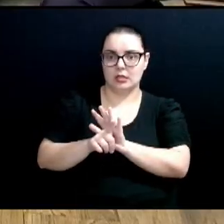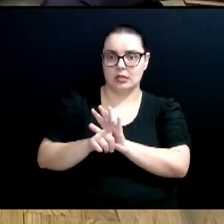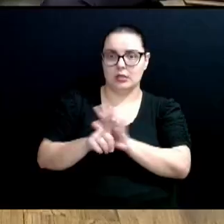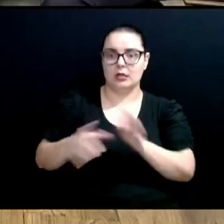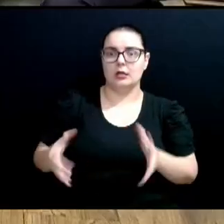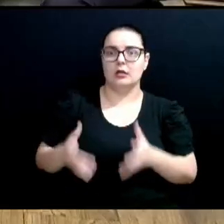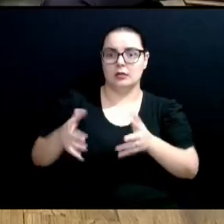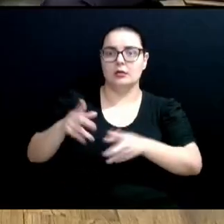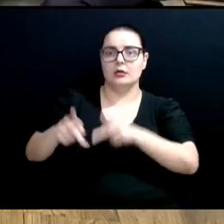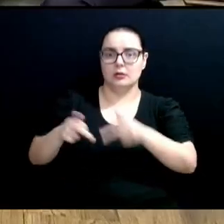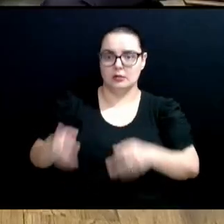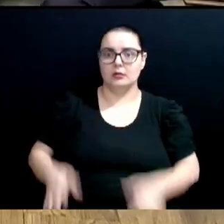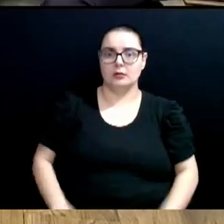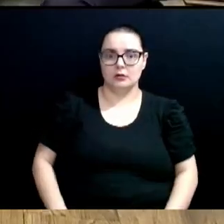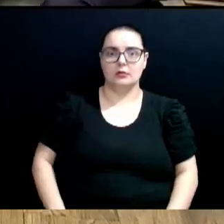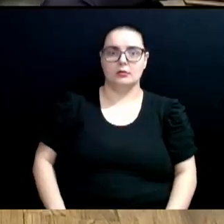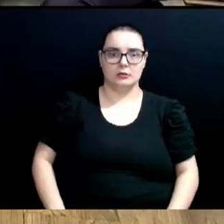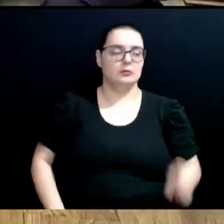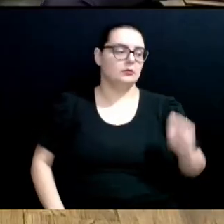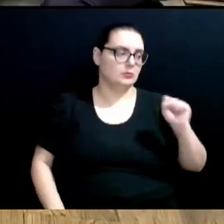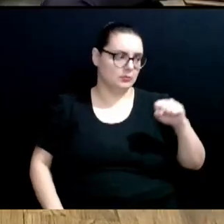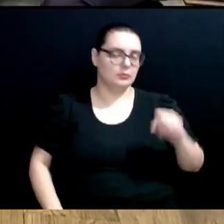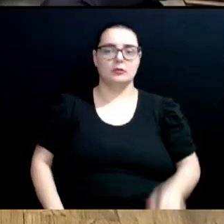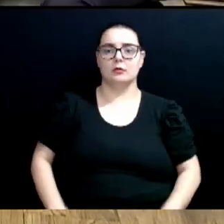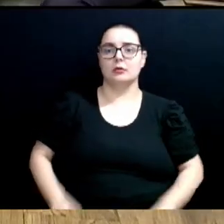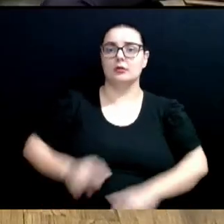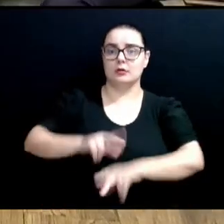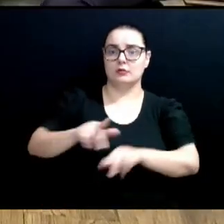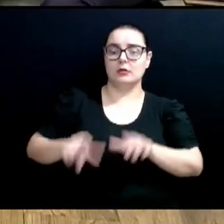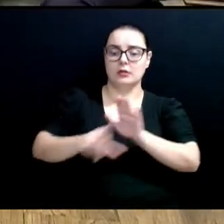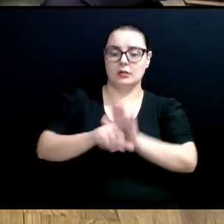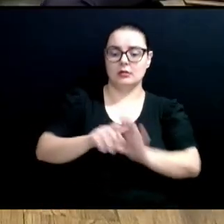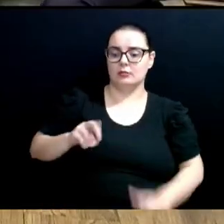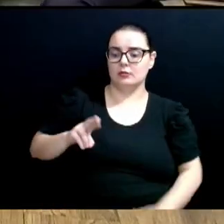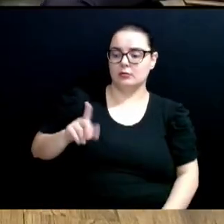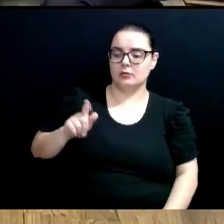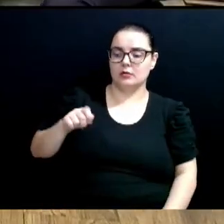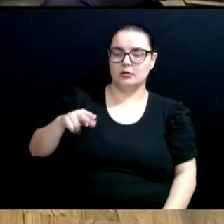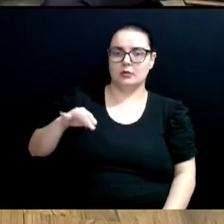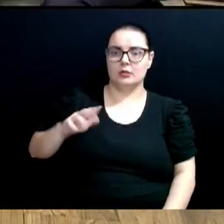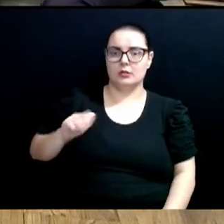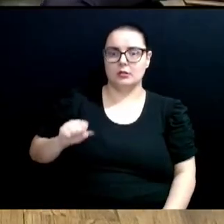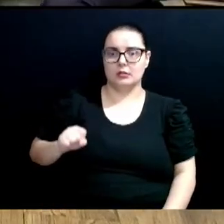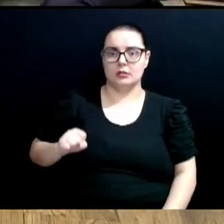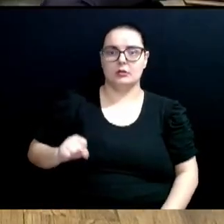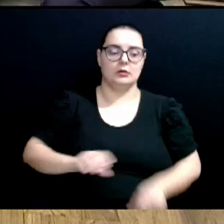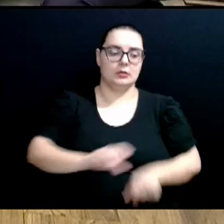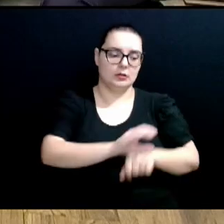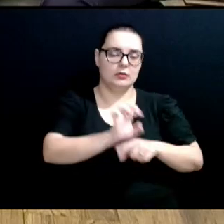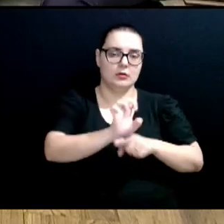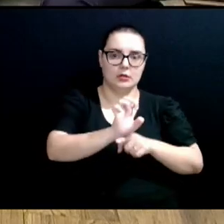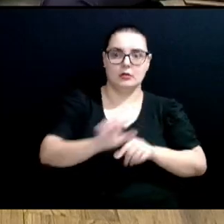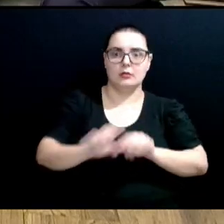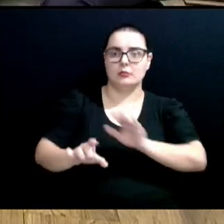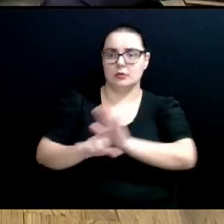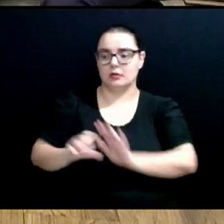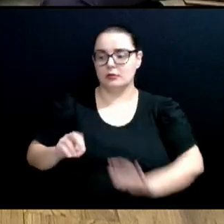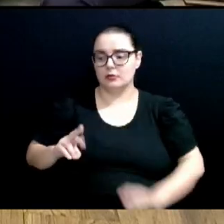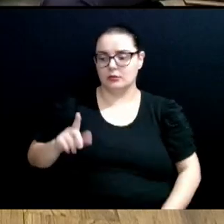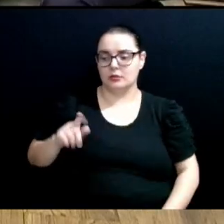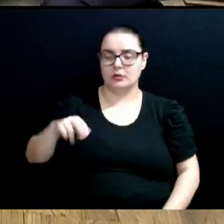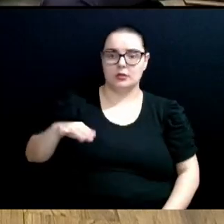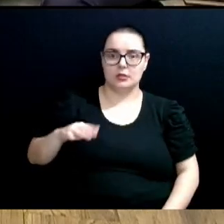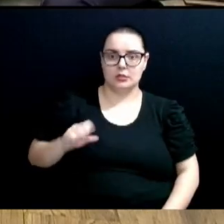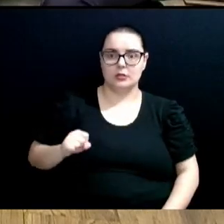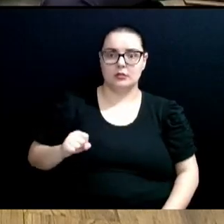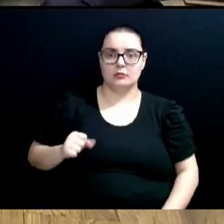né? Que diversas leis orgânicas, tanto as constituições estaduais como as leis orgânicas municipais, passaram